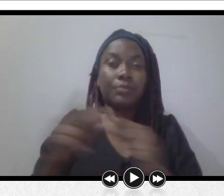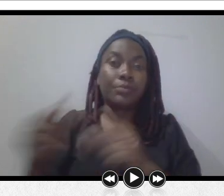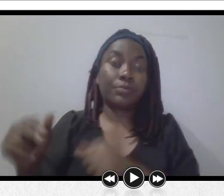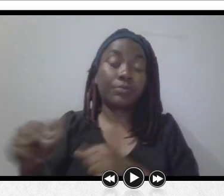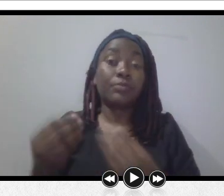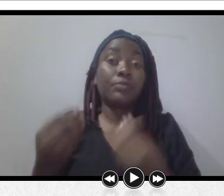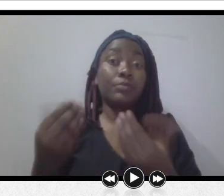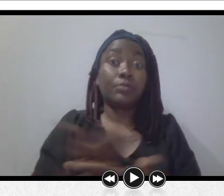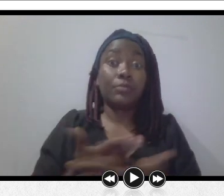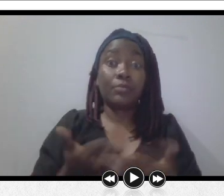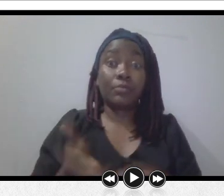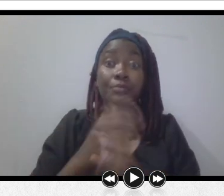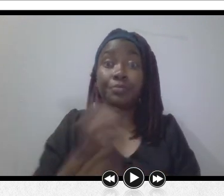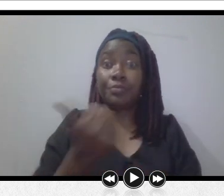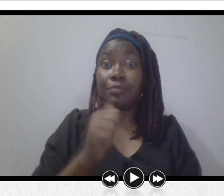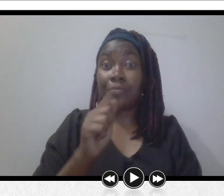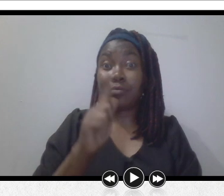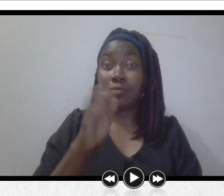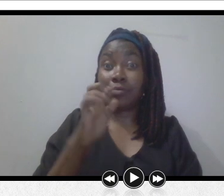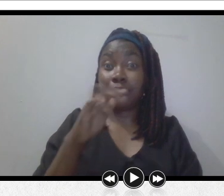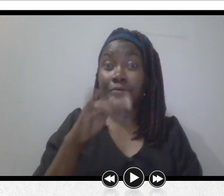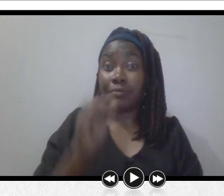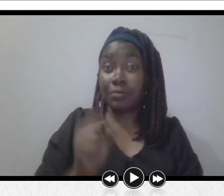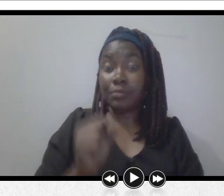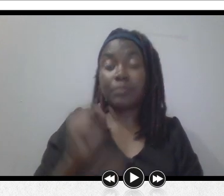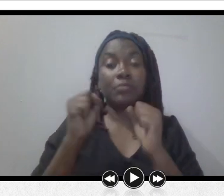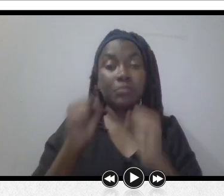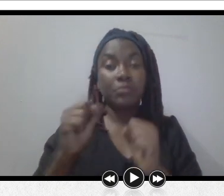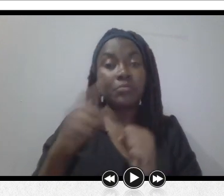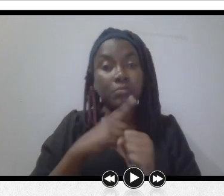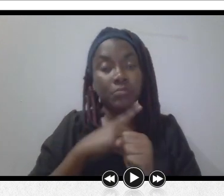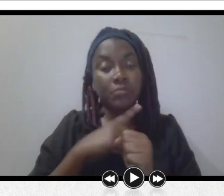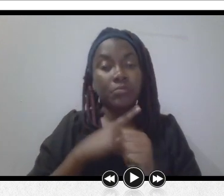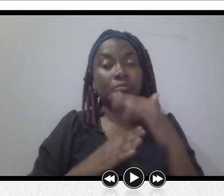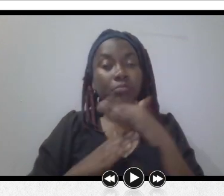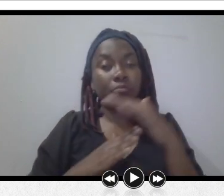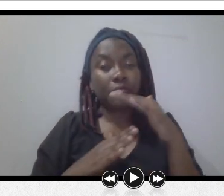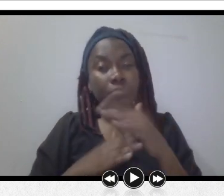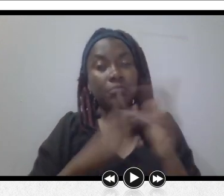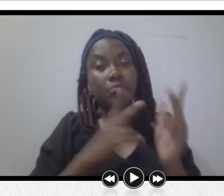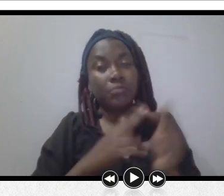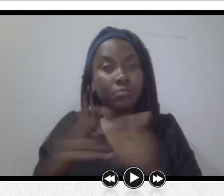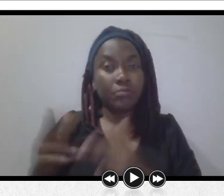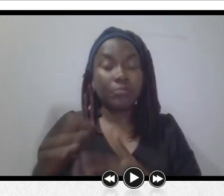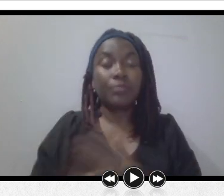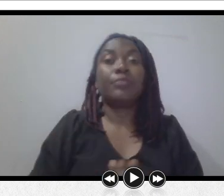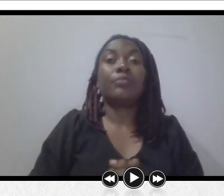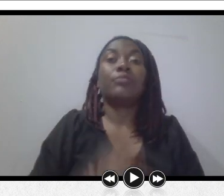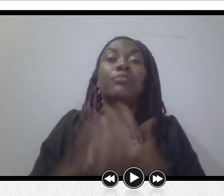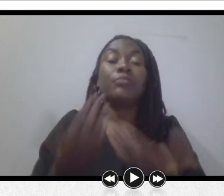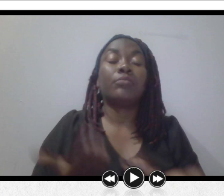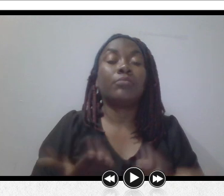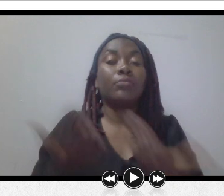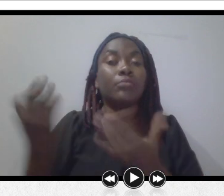para que essas 11 agências reguladoras federais possam ter um mínimo, né, de padronização. Então, esse aqui